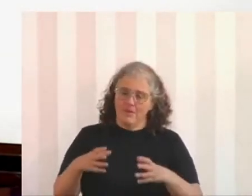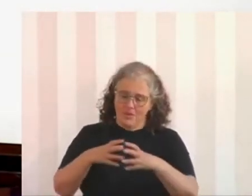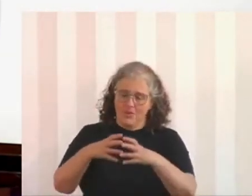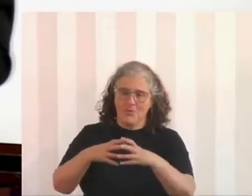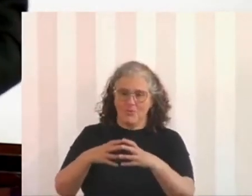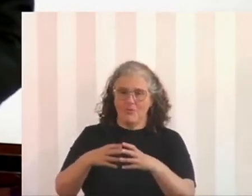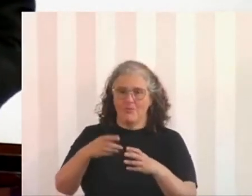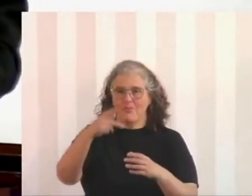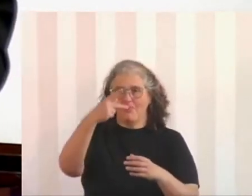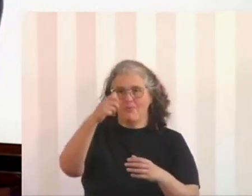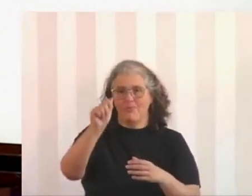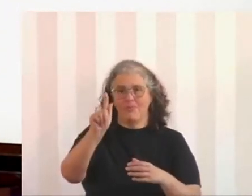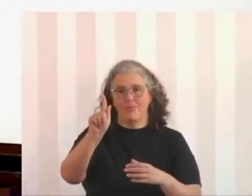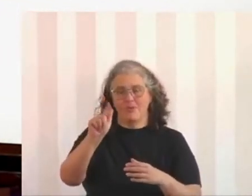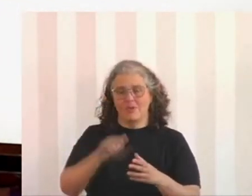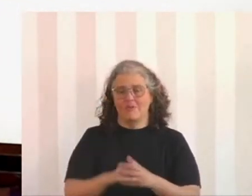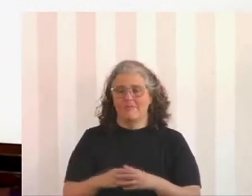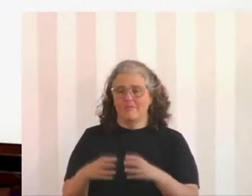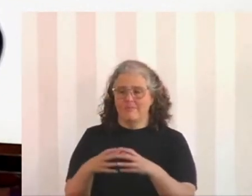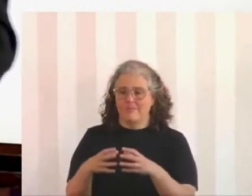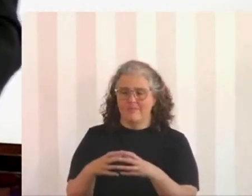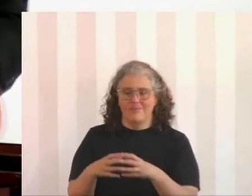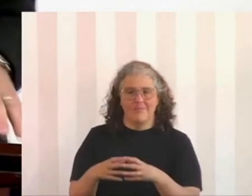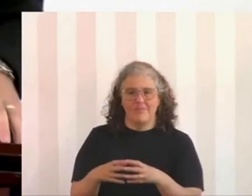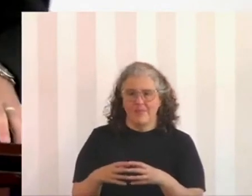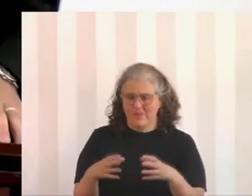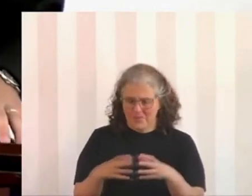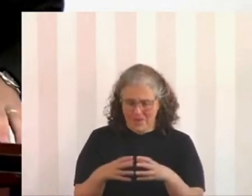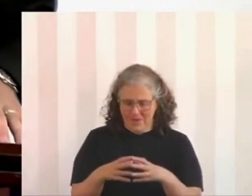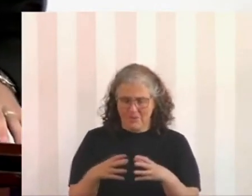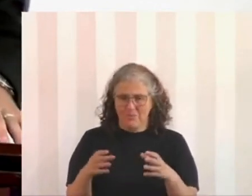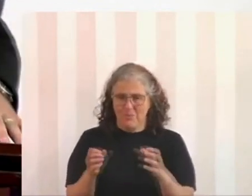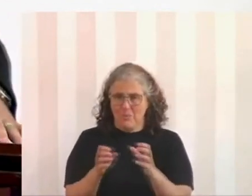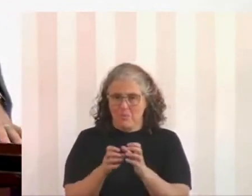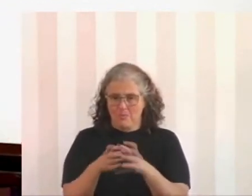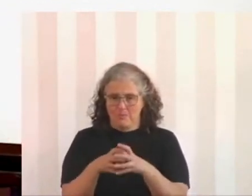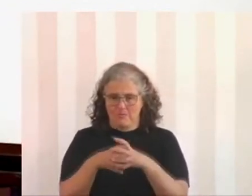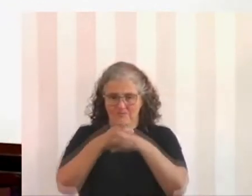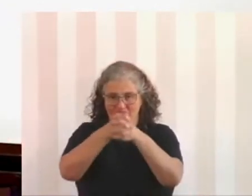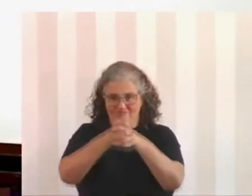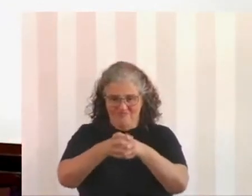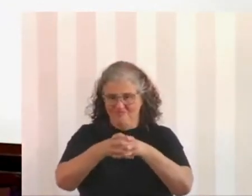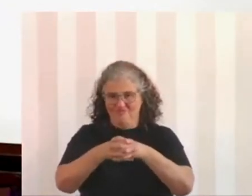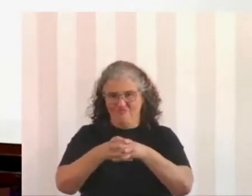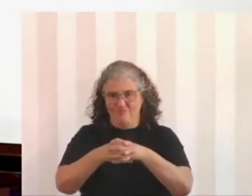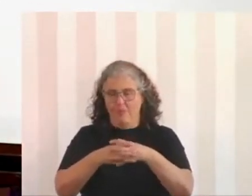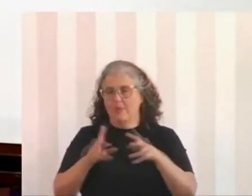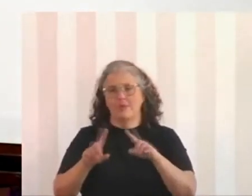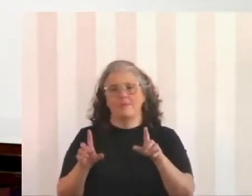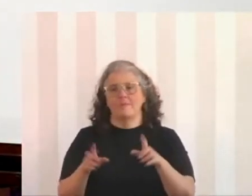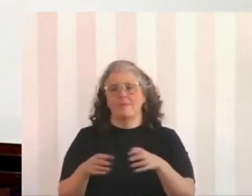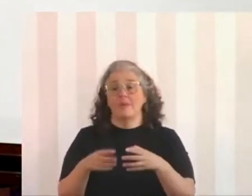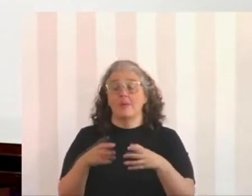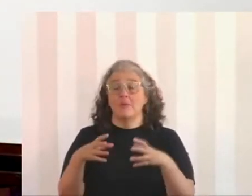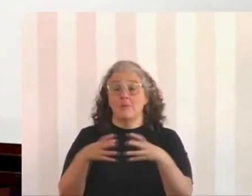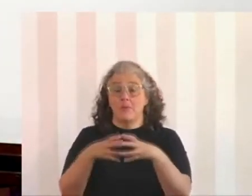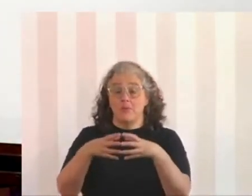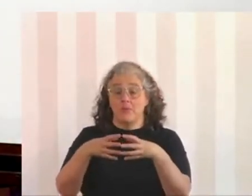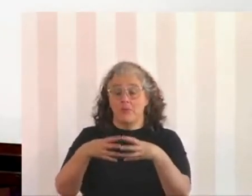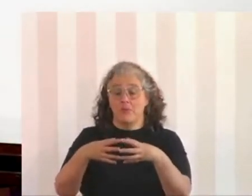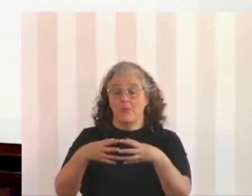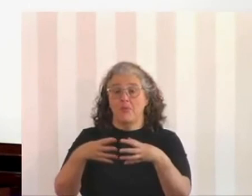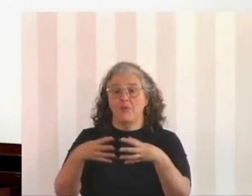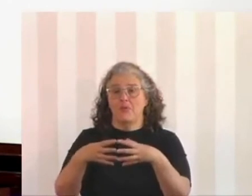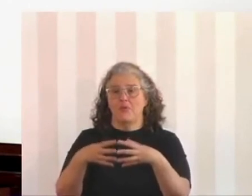isso. Sabe por quê? Não é grupos fechados, não. O PG é uma maneira que